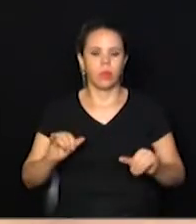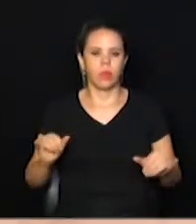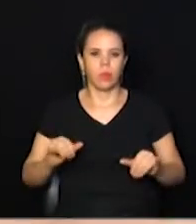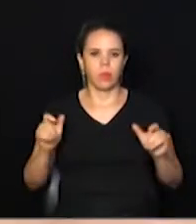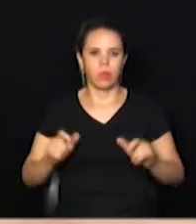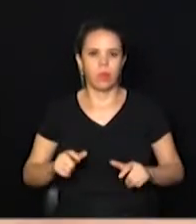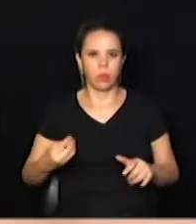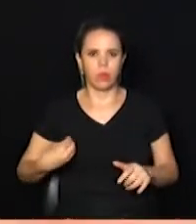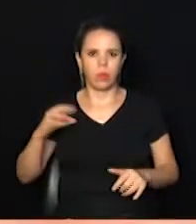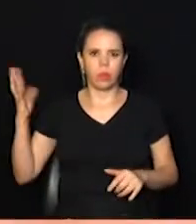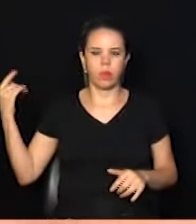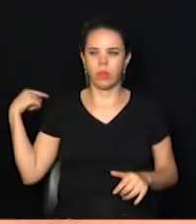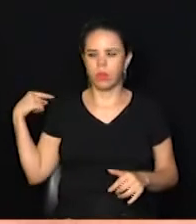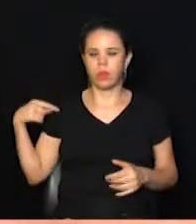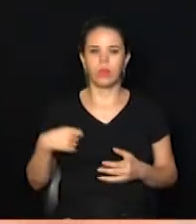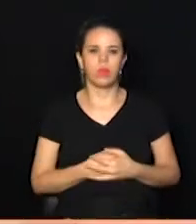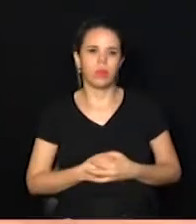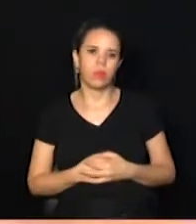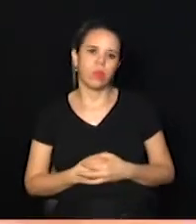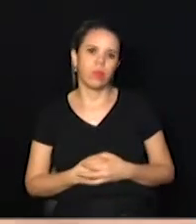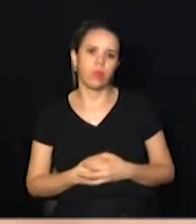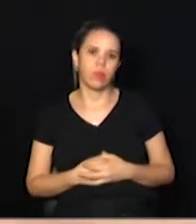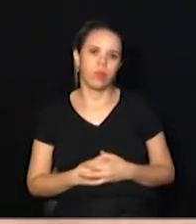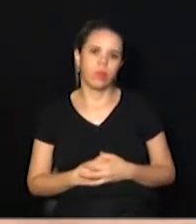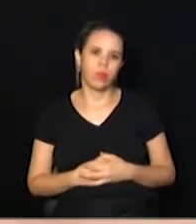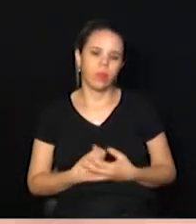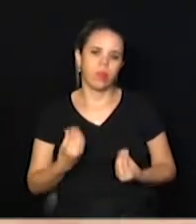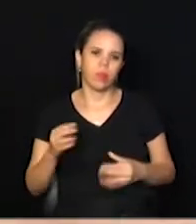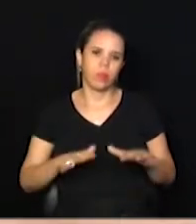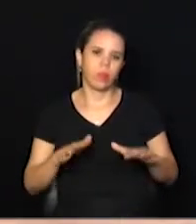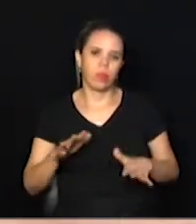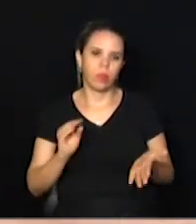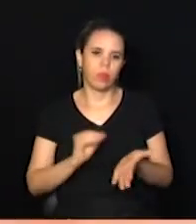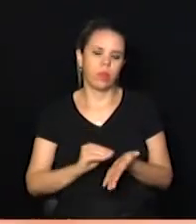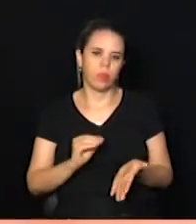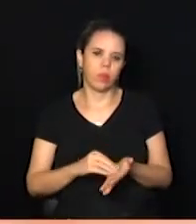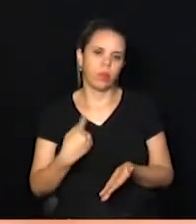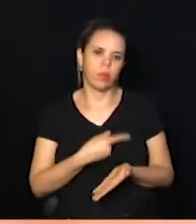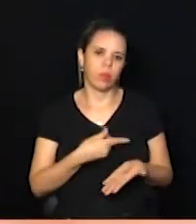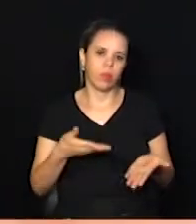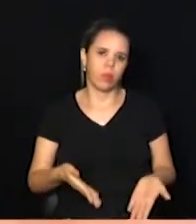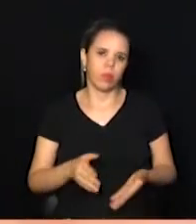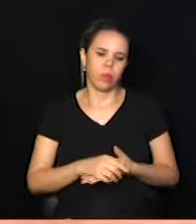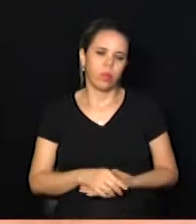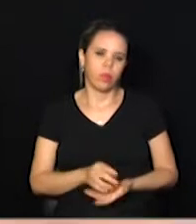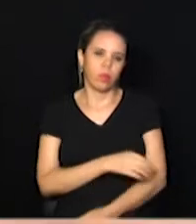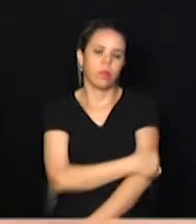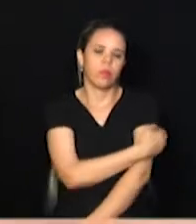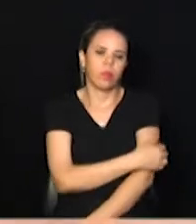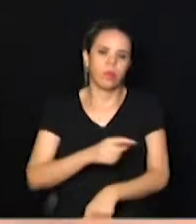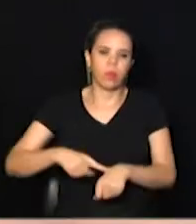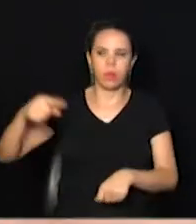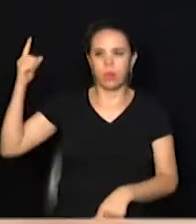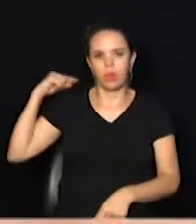né, do que estava acontecendo no inquérito. Então, muitas vezes, o que faltou para a gente, naquele momento,